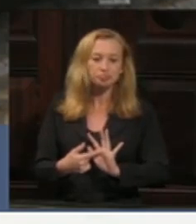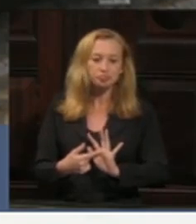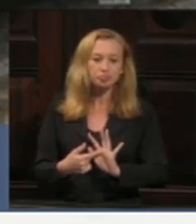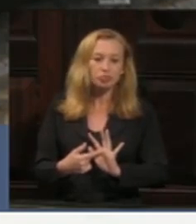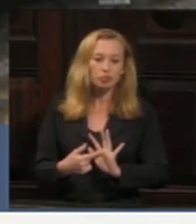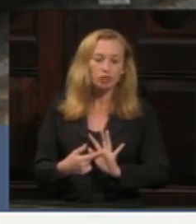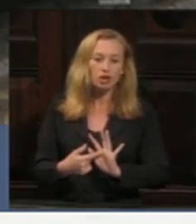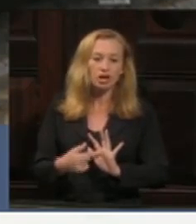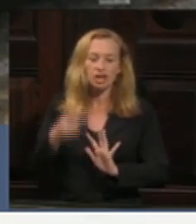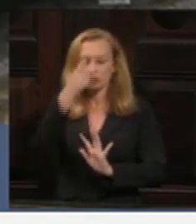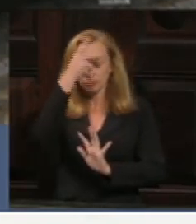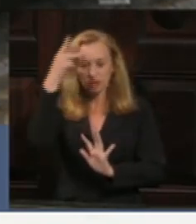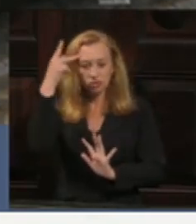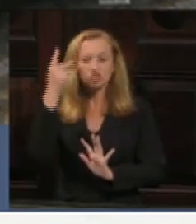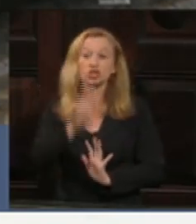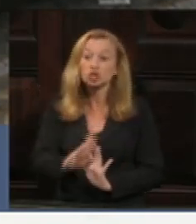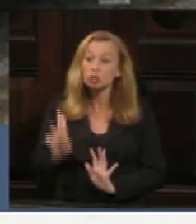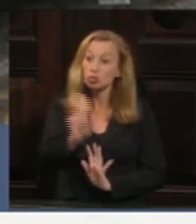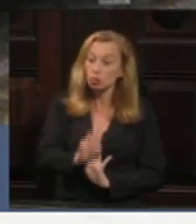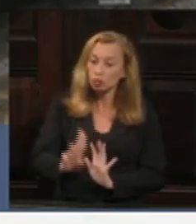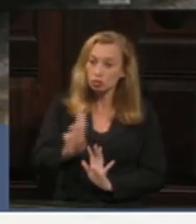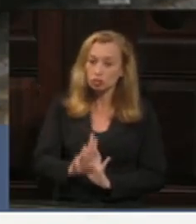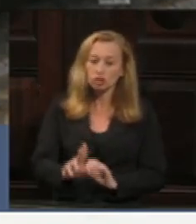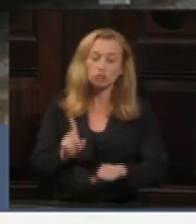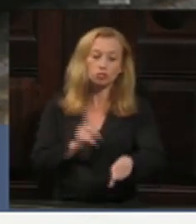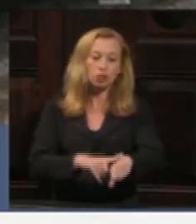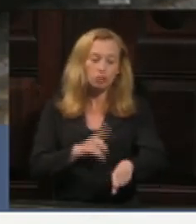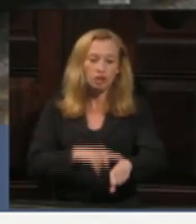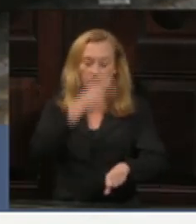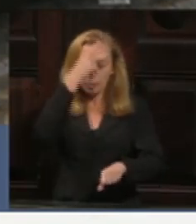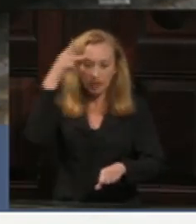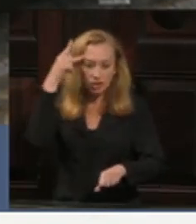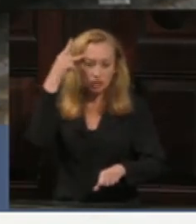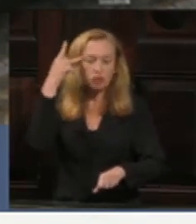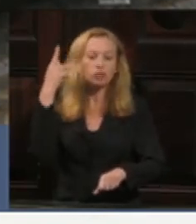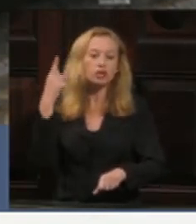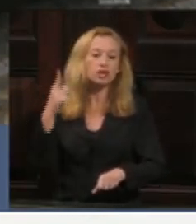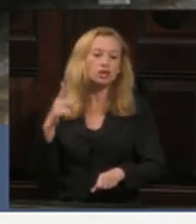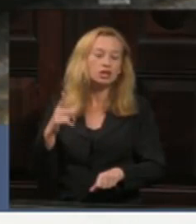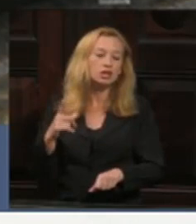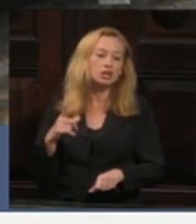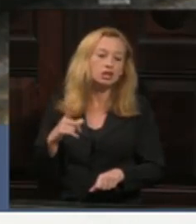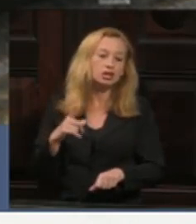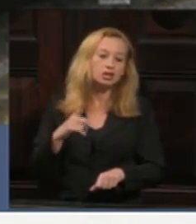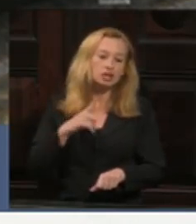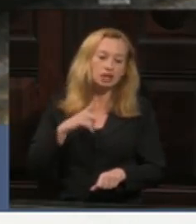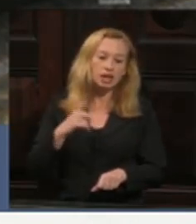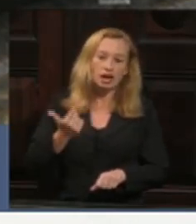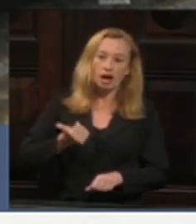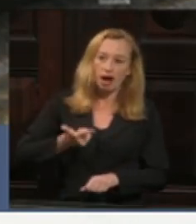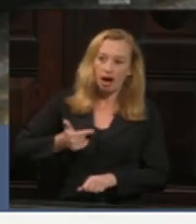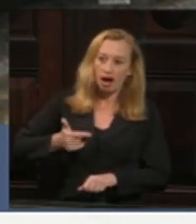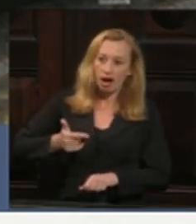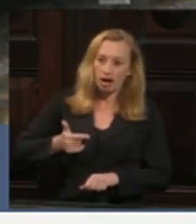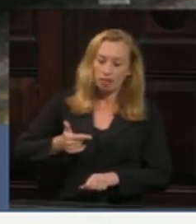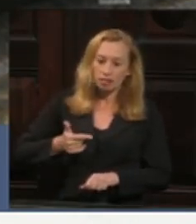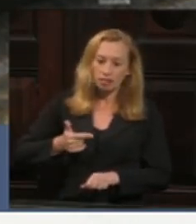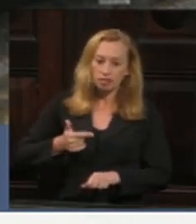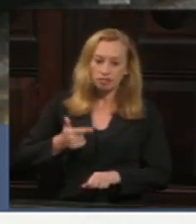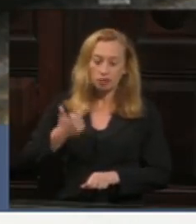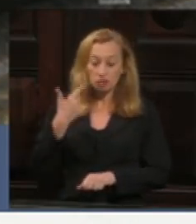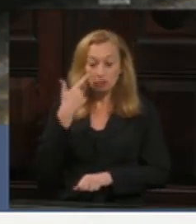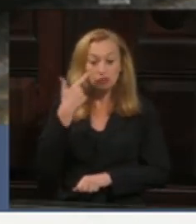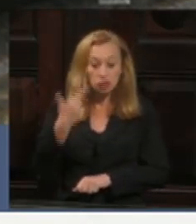os autores, porque naquele momento a pessoa que tinha cautela daquele armamento foi autuada em